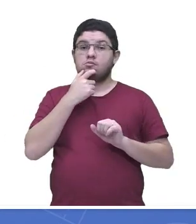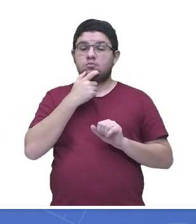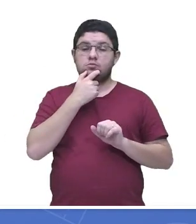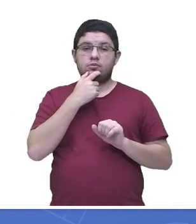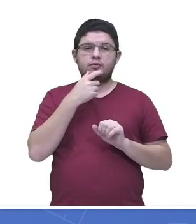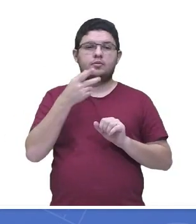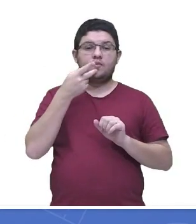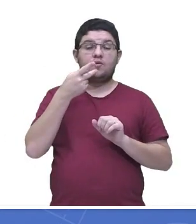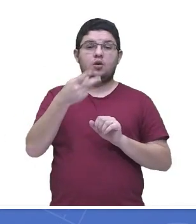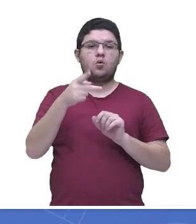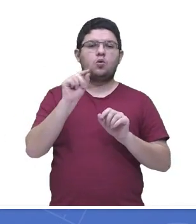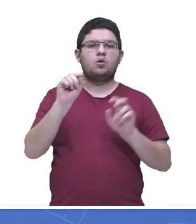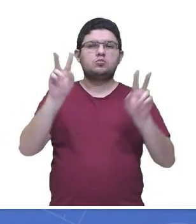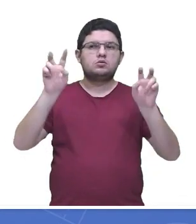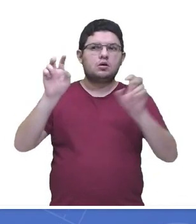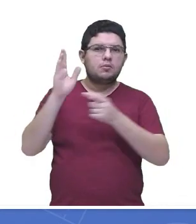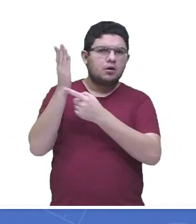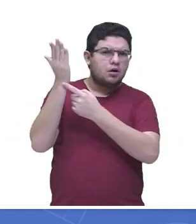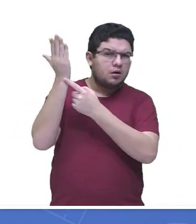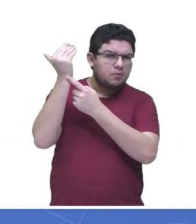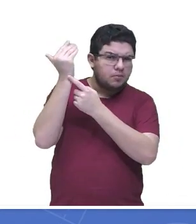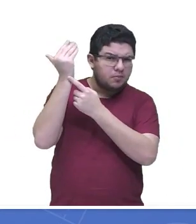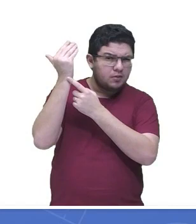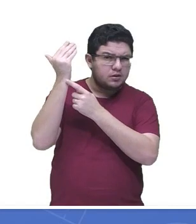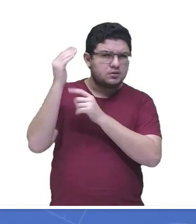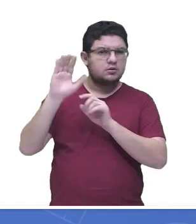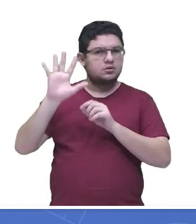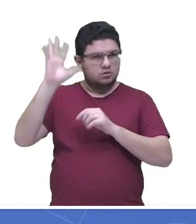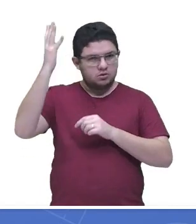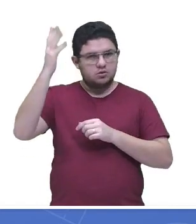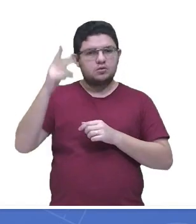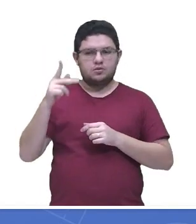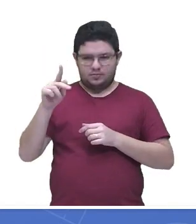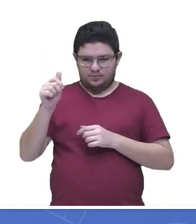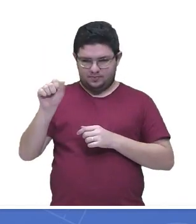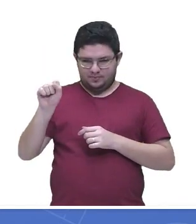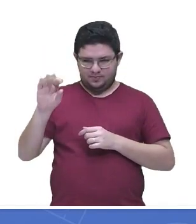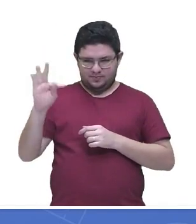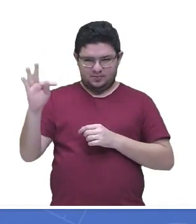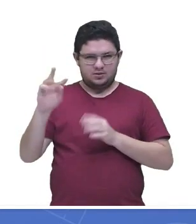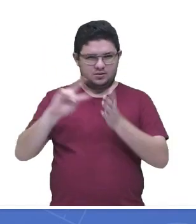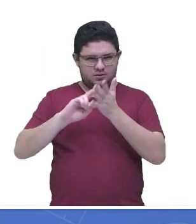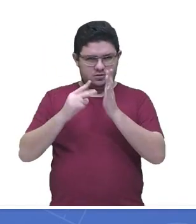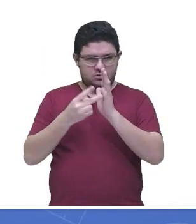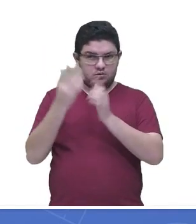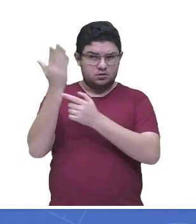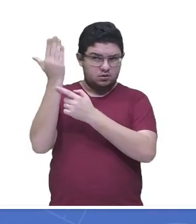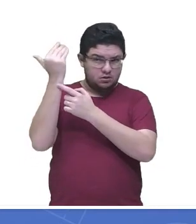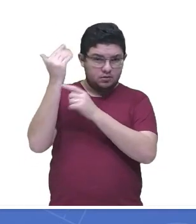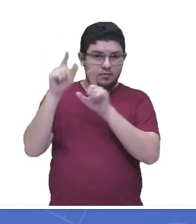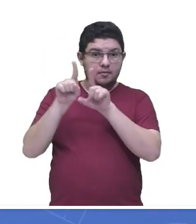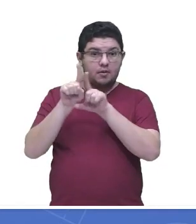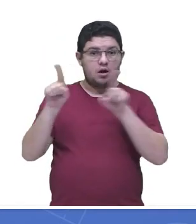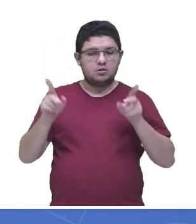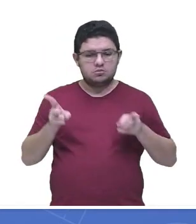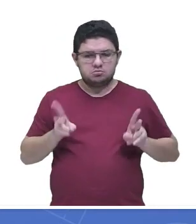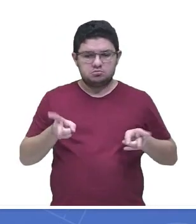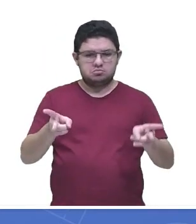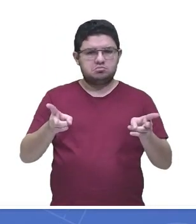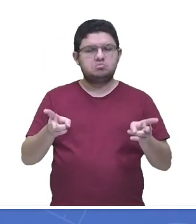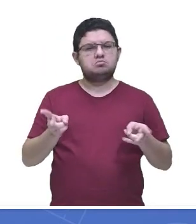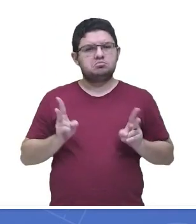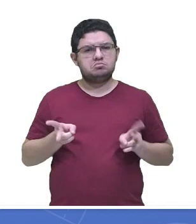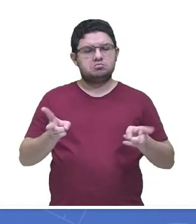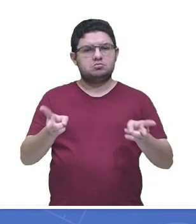no passado. A palavra past ali é passado, mas que estava em andamento, algo que estava acontecendo. Por exemplo, eu